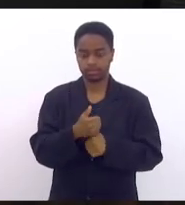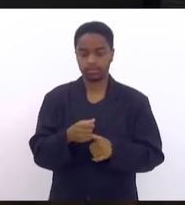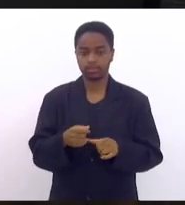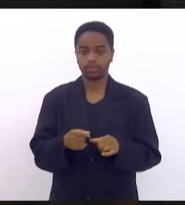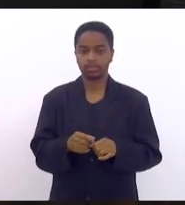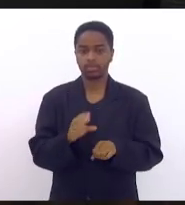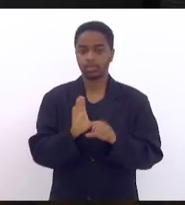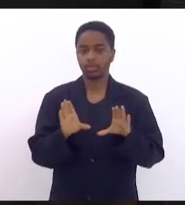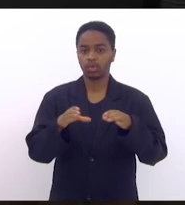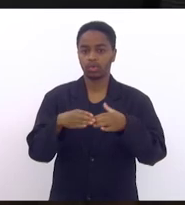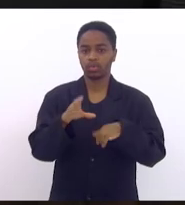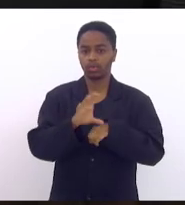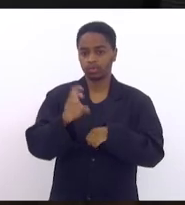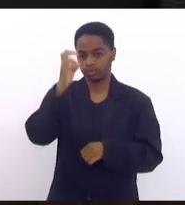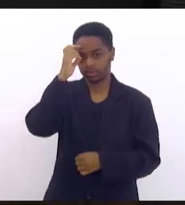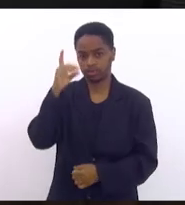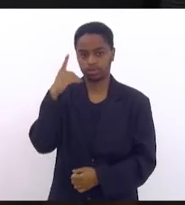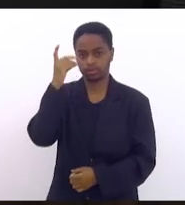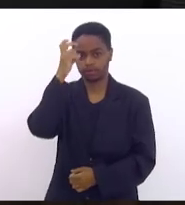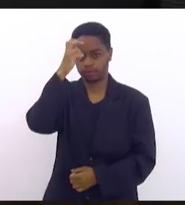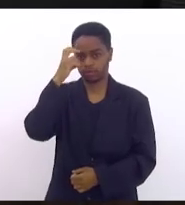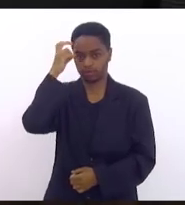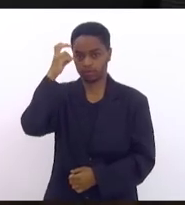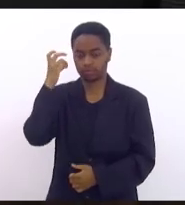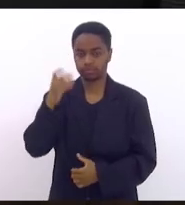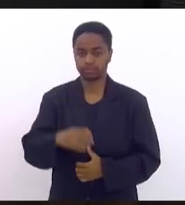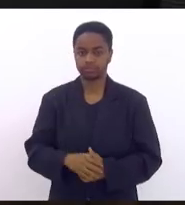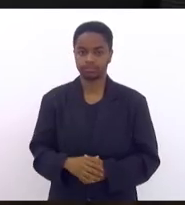de Cultura, deputada Verônica Lima.